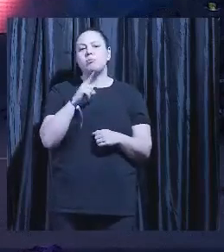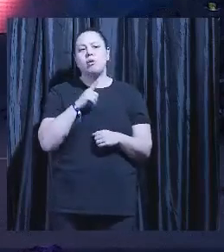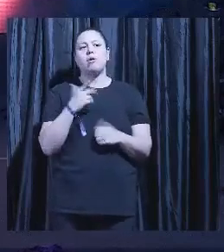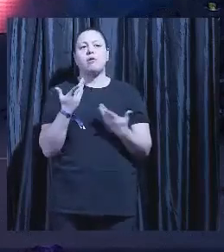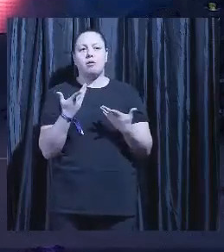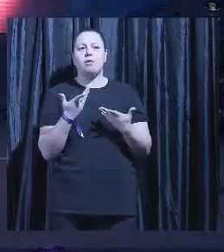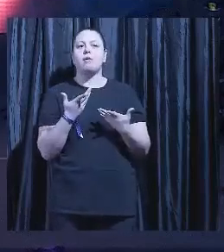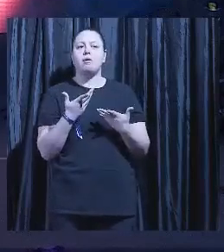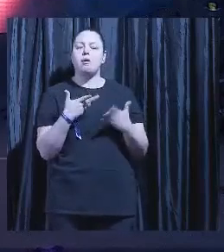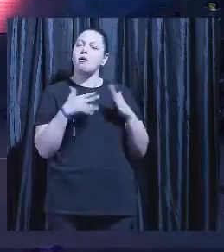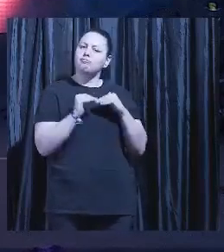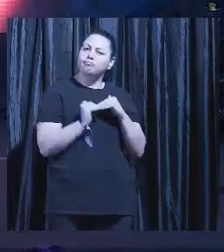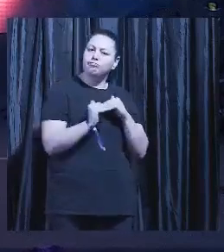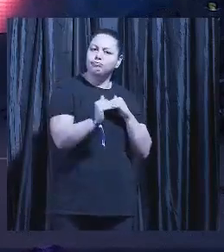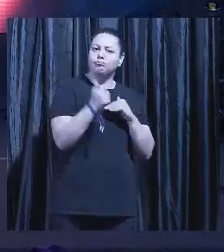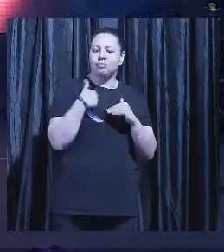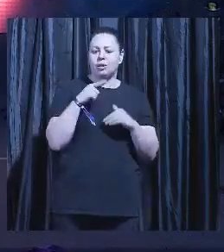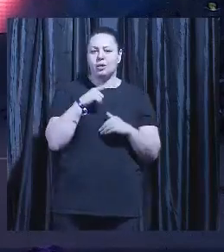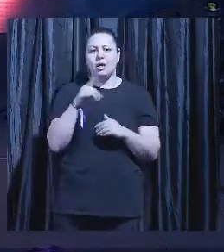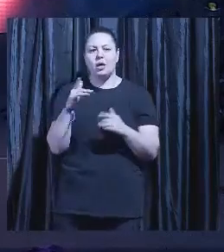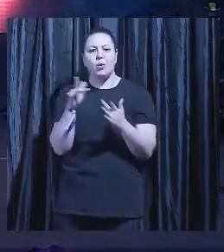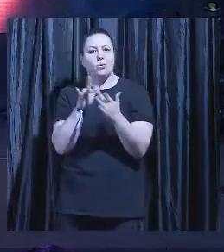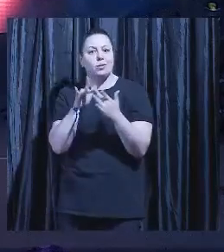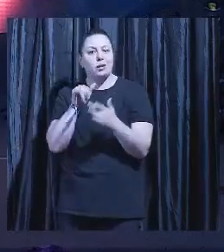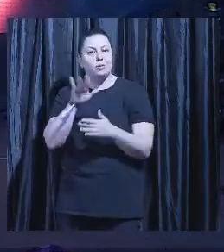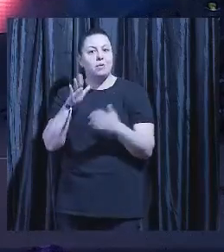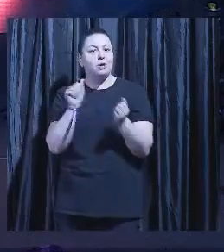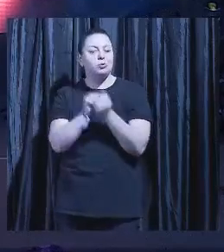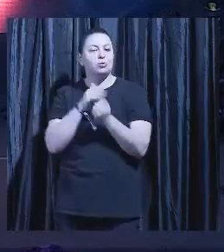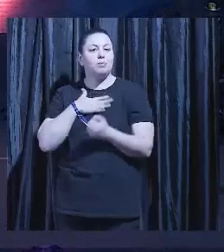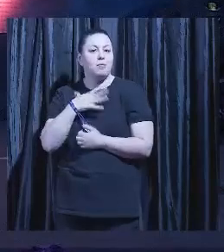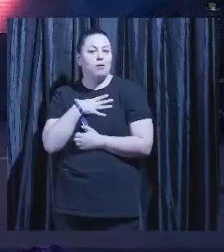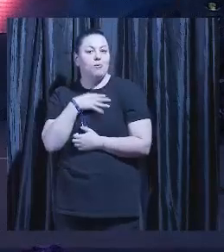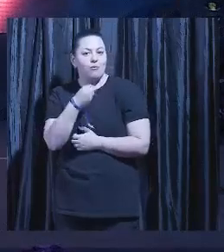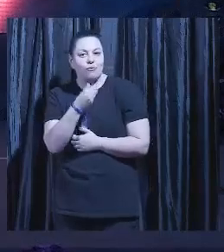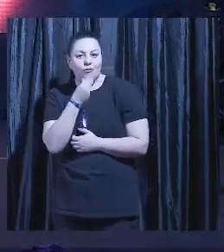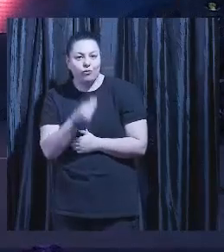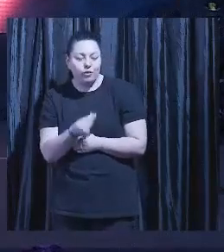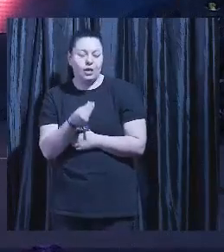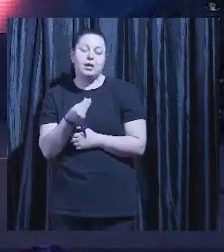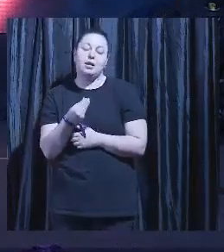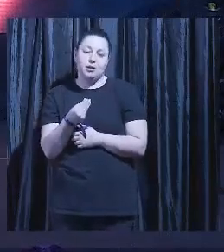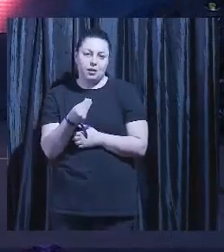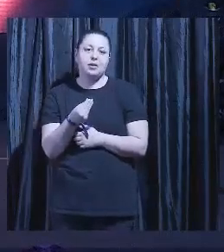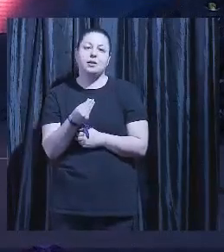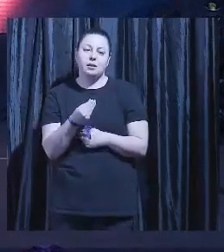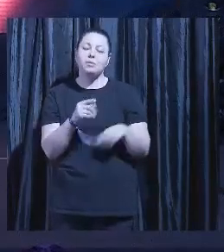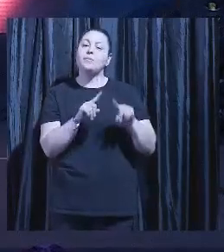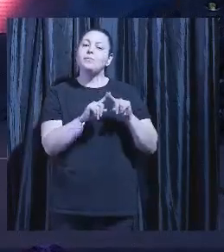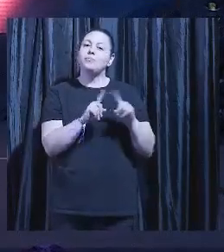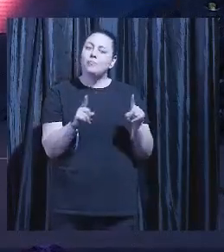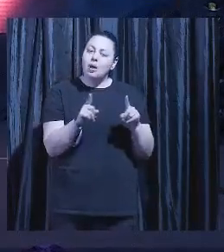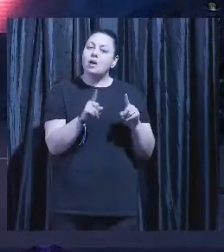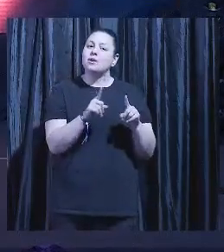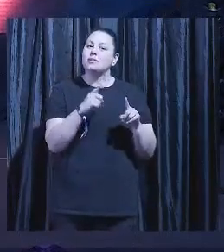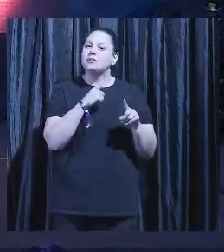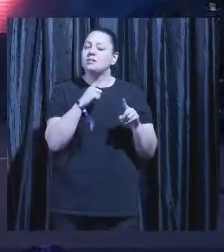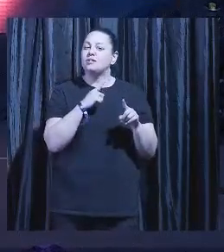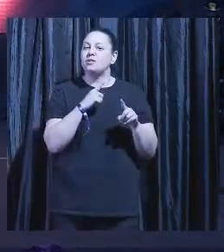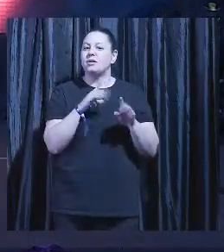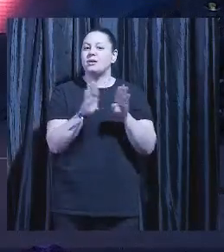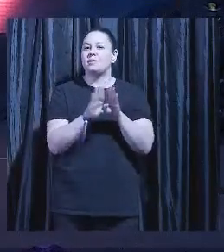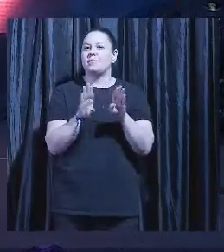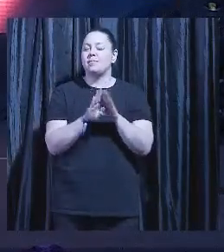estabilidade, passar mais tempo com o meu filho, porque eu já tinha um filho nessa época. Só que, ao mesmo tempo, uma grande